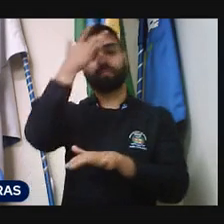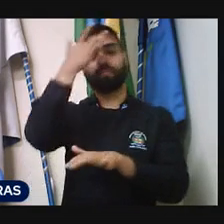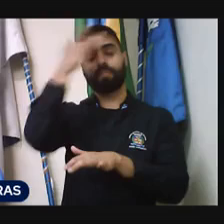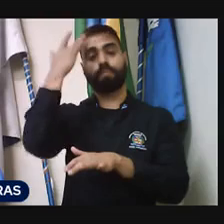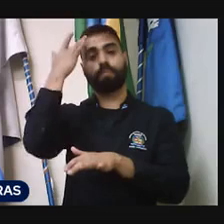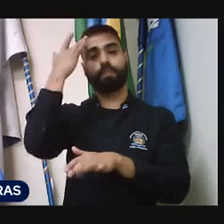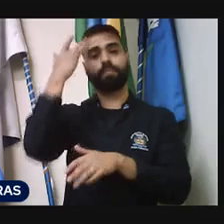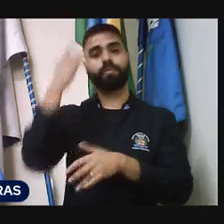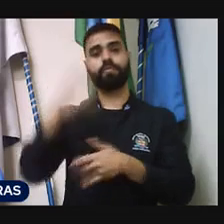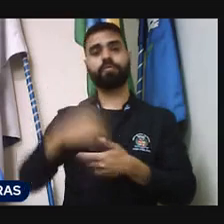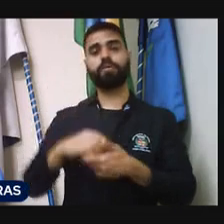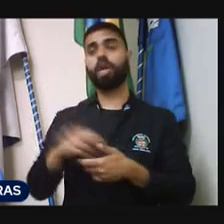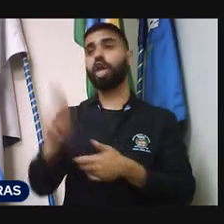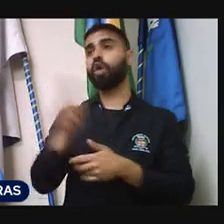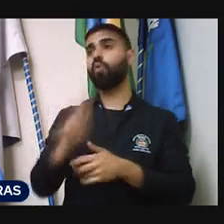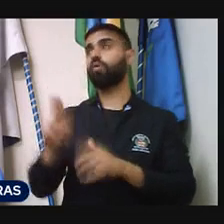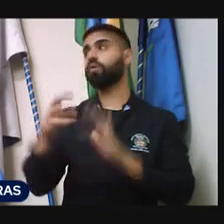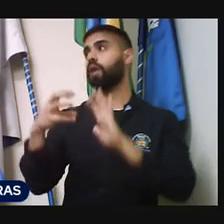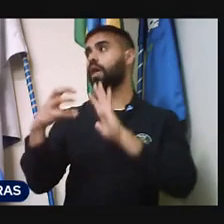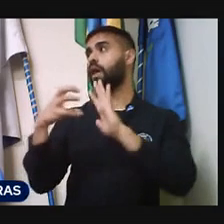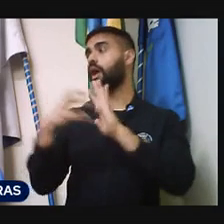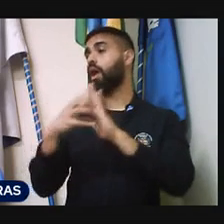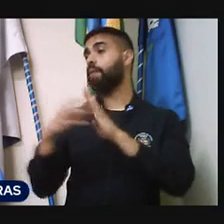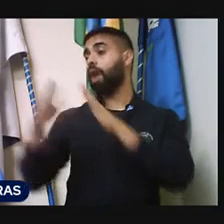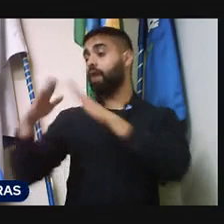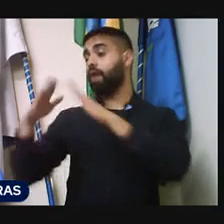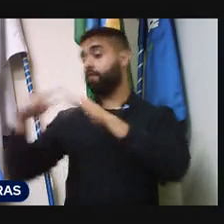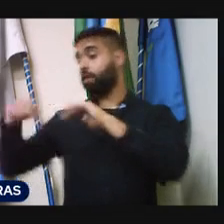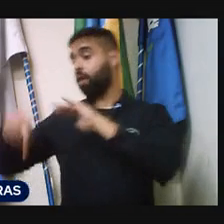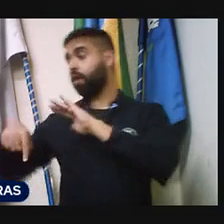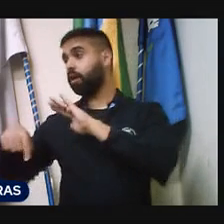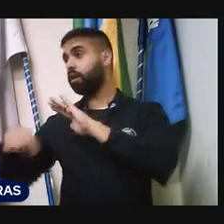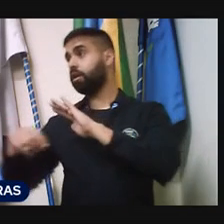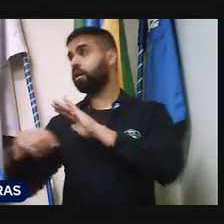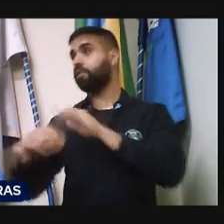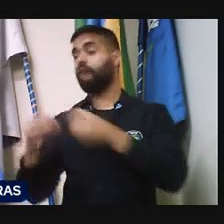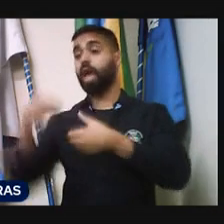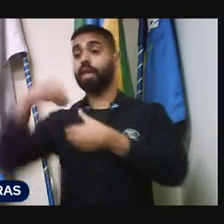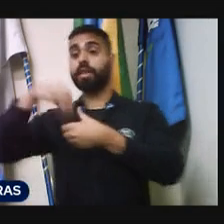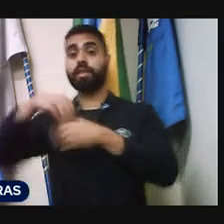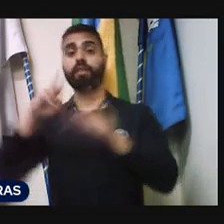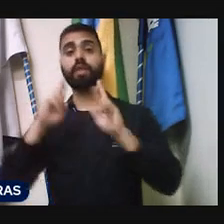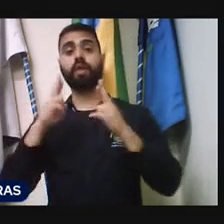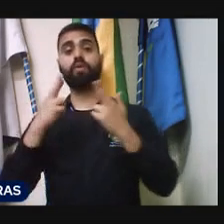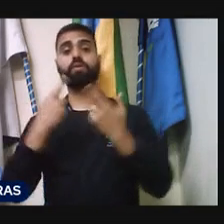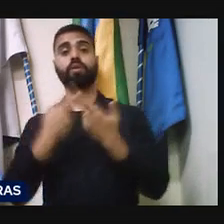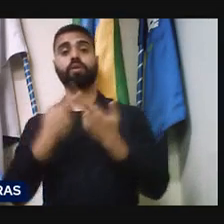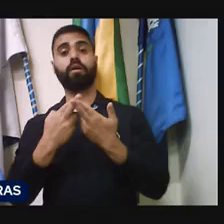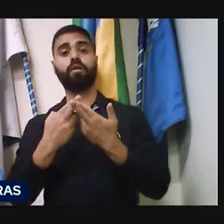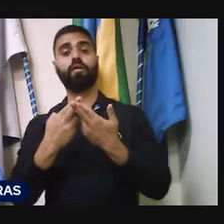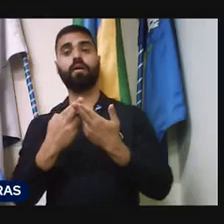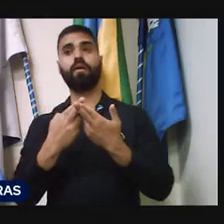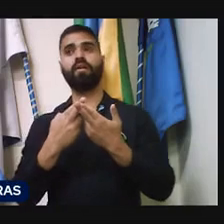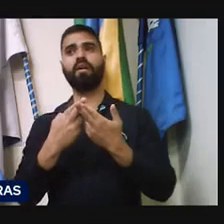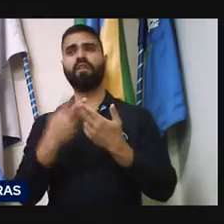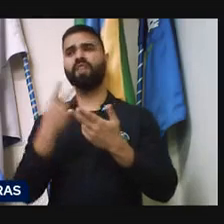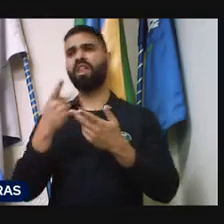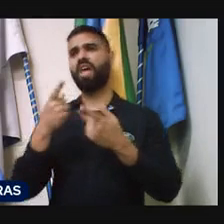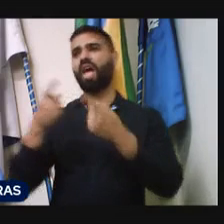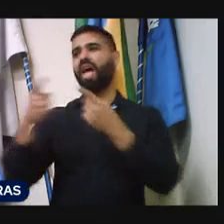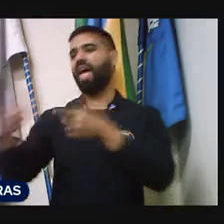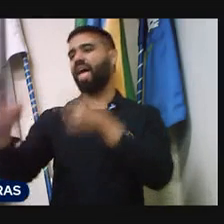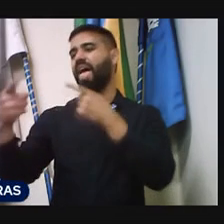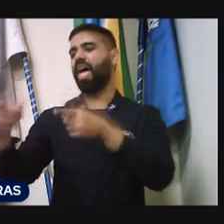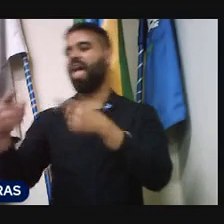usam o espaço da câmera que fica o dentro das reuniões ironizando aquilo